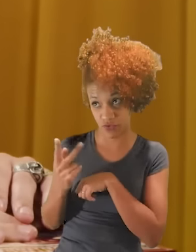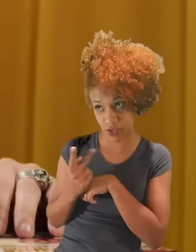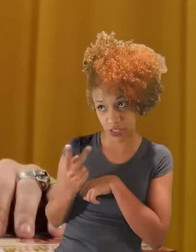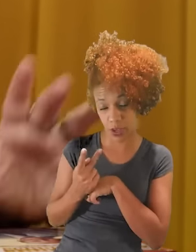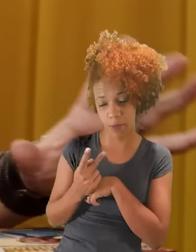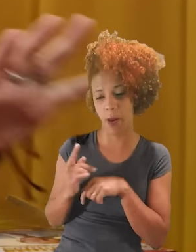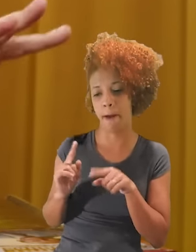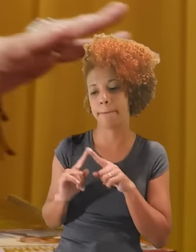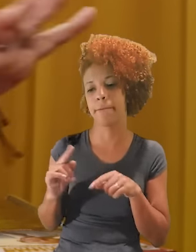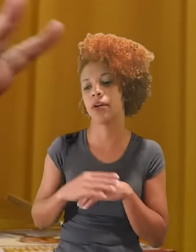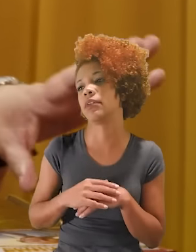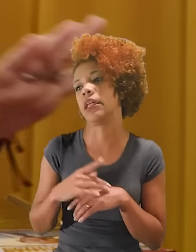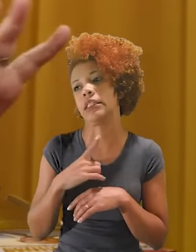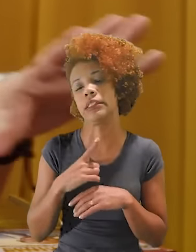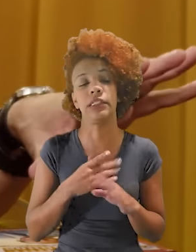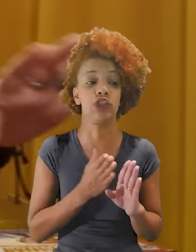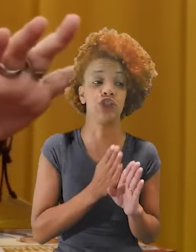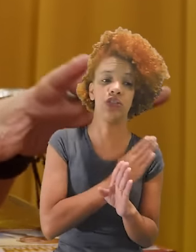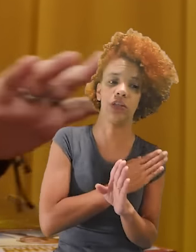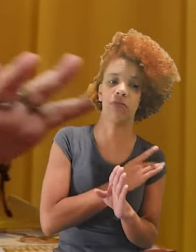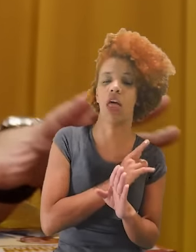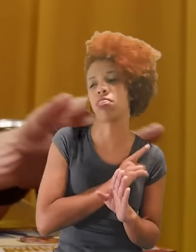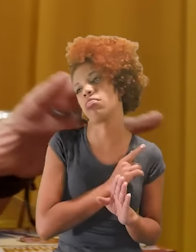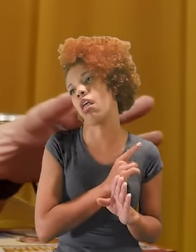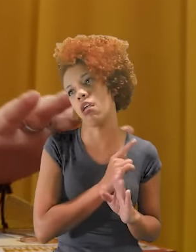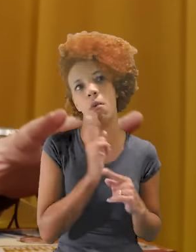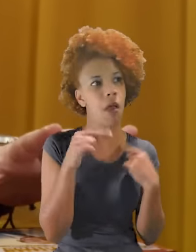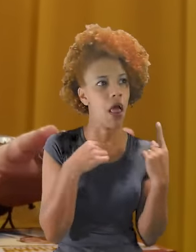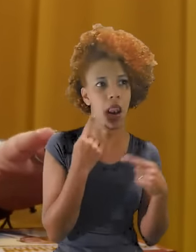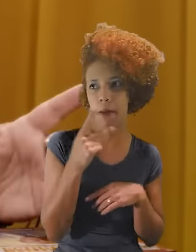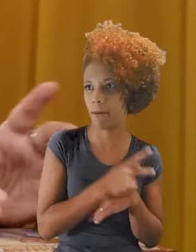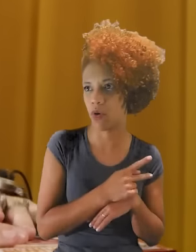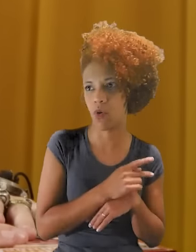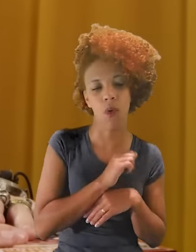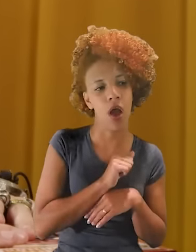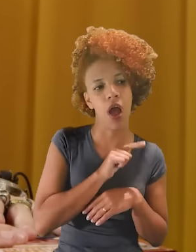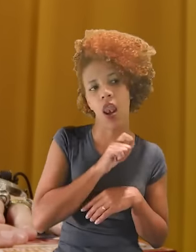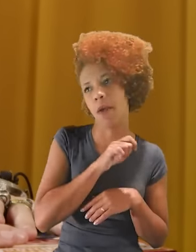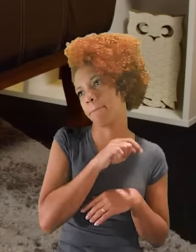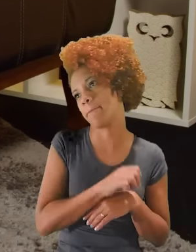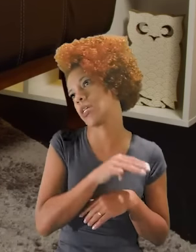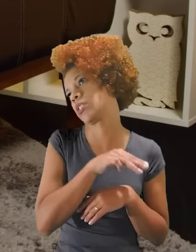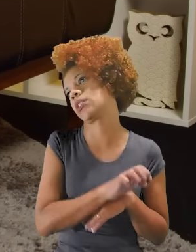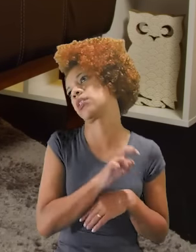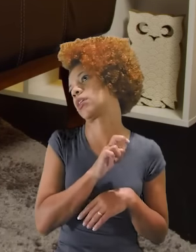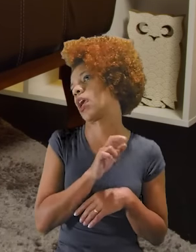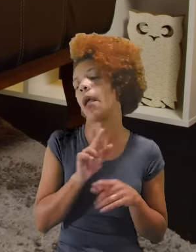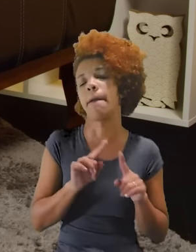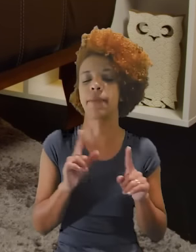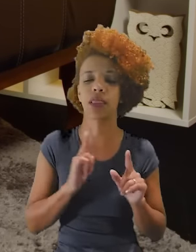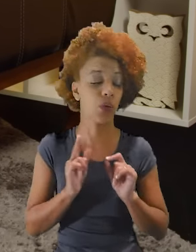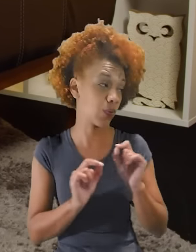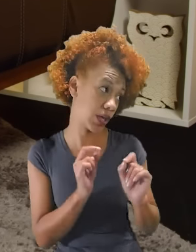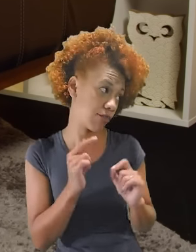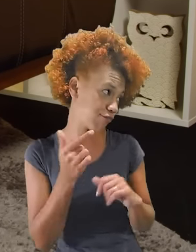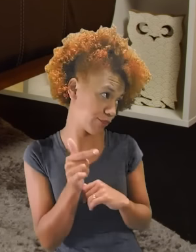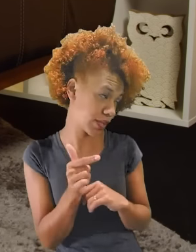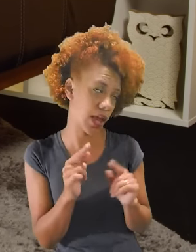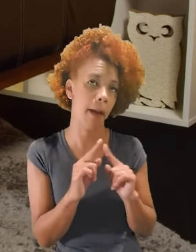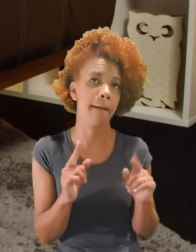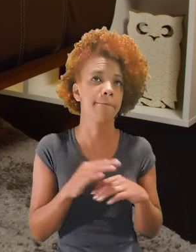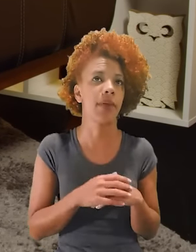agora. Tirando o Elon, que eu acho que guardar às vezes as proporções, também é um cara meio porra louca nesse sentido, você não tem, cara. Não tem. Não tem. E é muito legal essa curiosidade, assim,